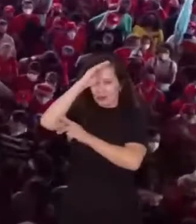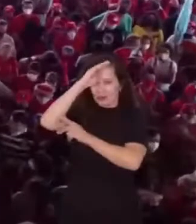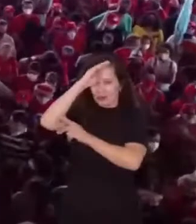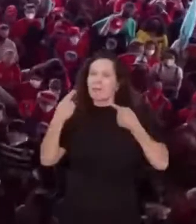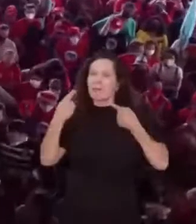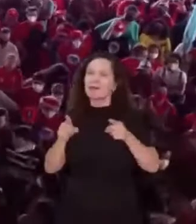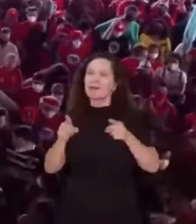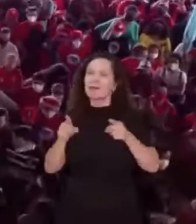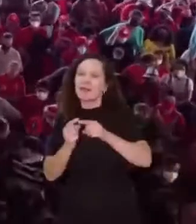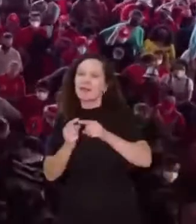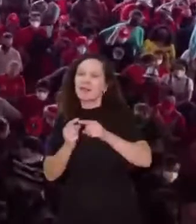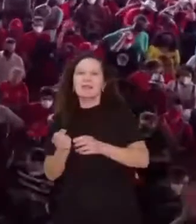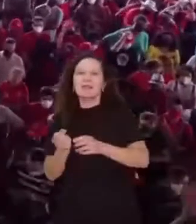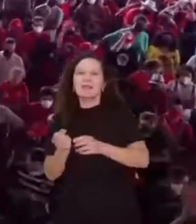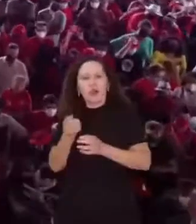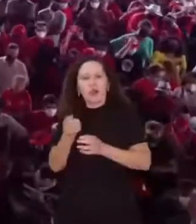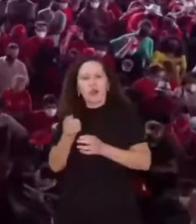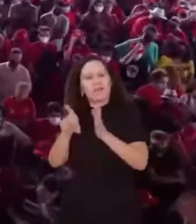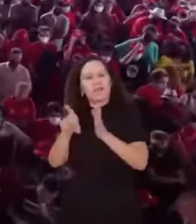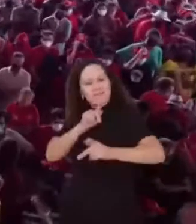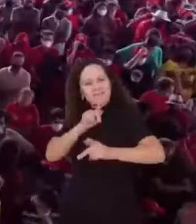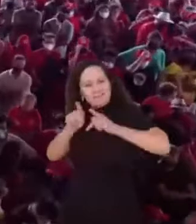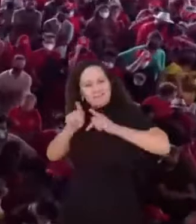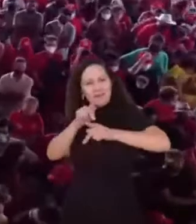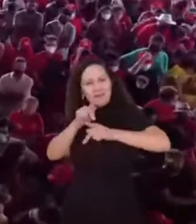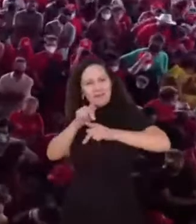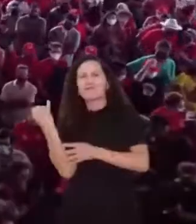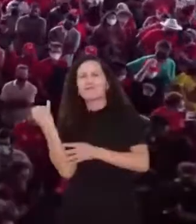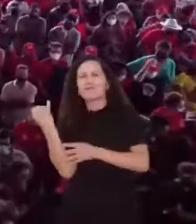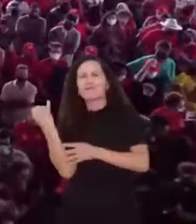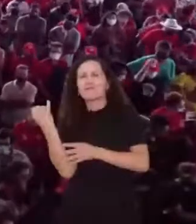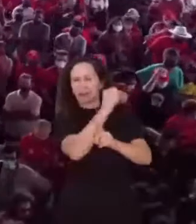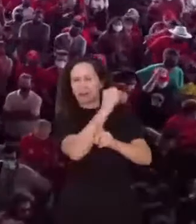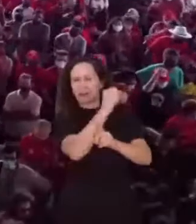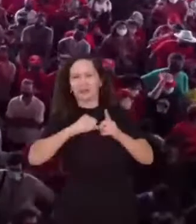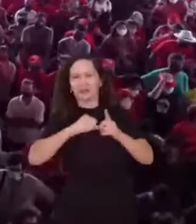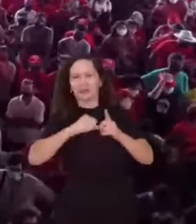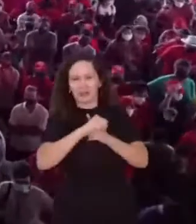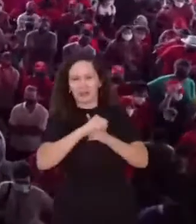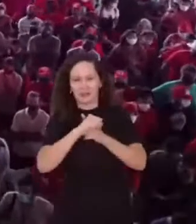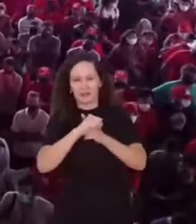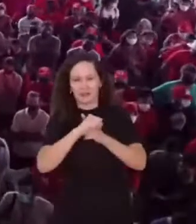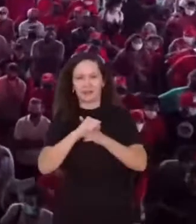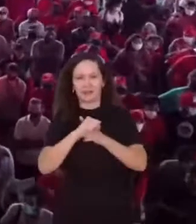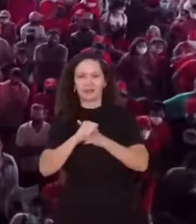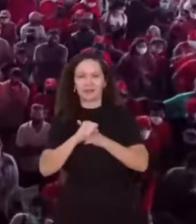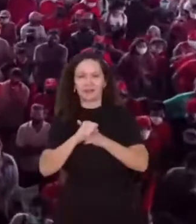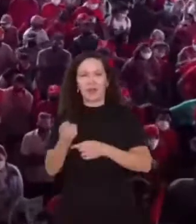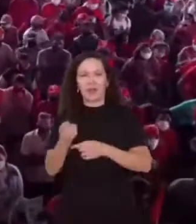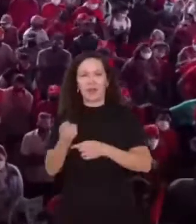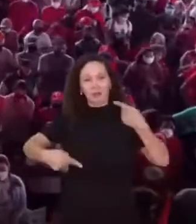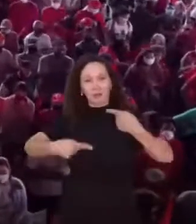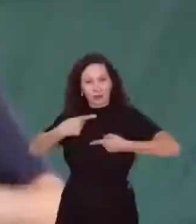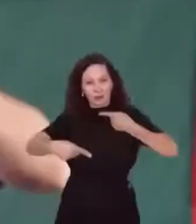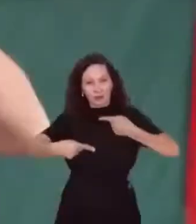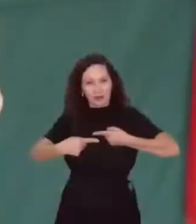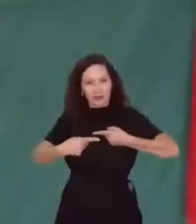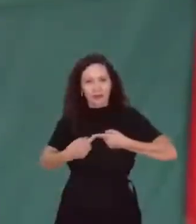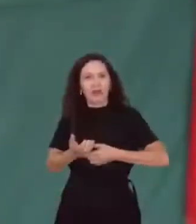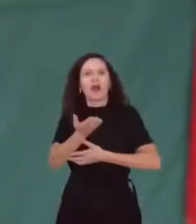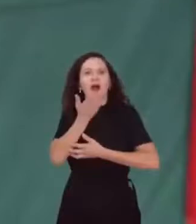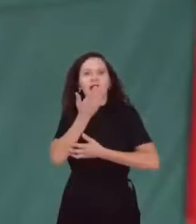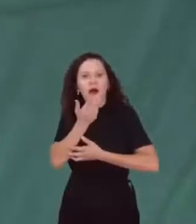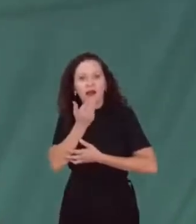para a sociedade brasileira e também paranaense. Reforma agrária, alimentos orgânicos,